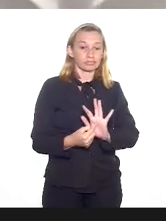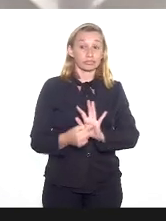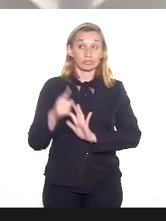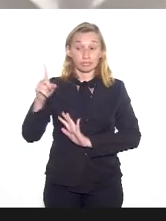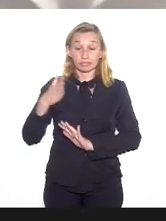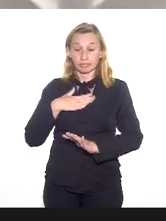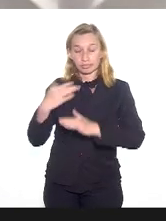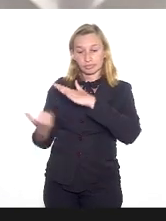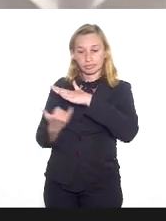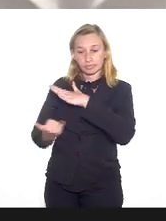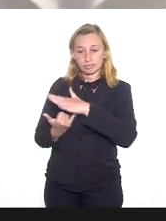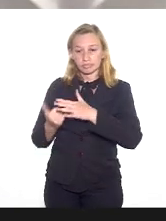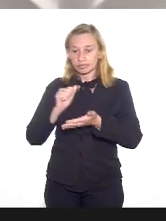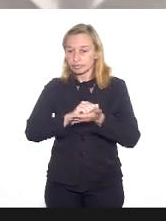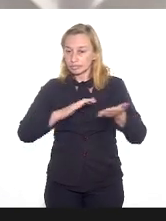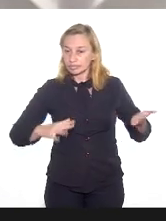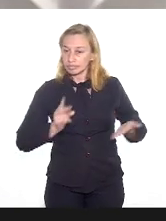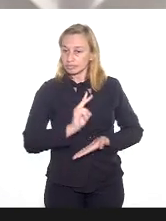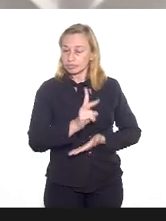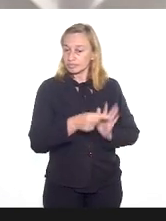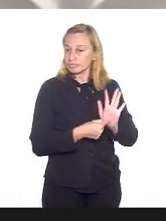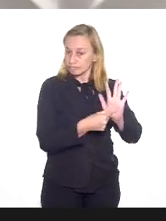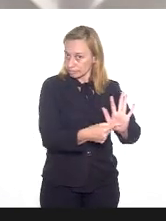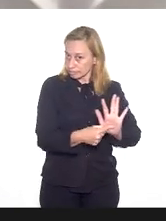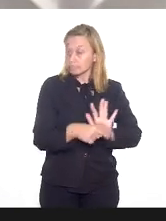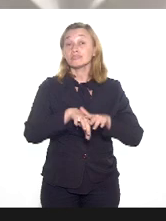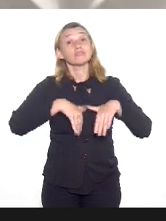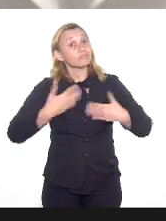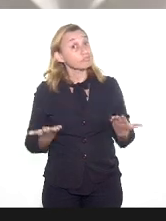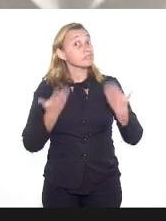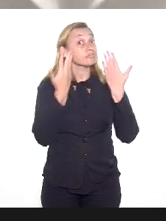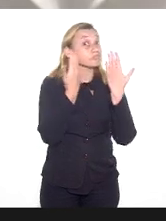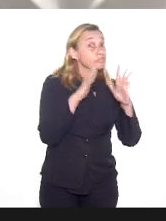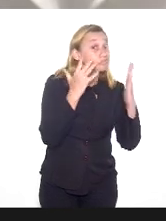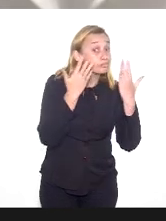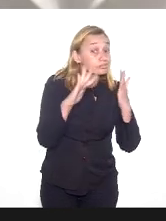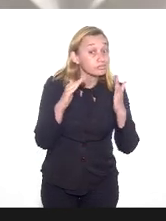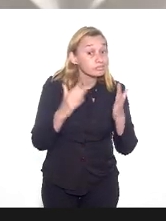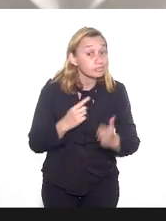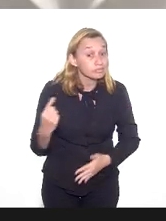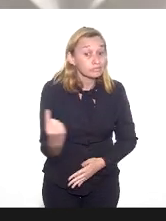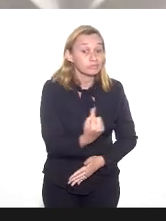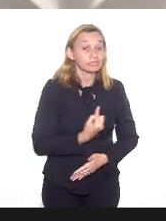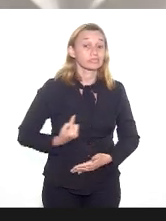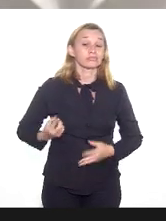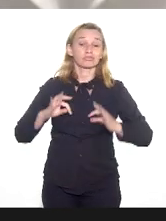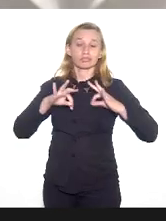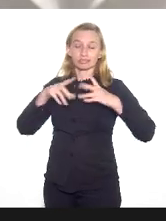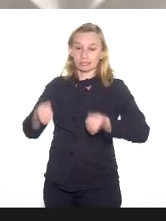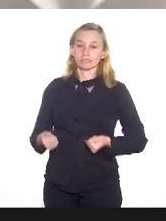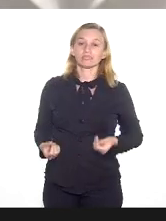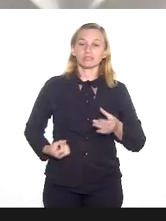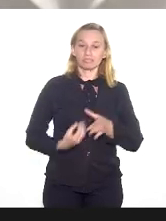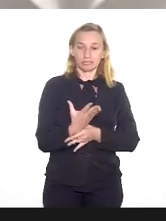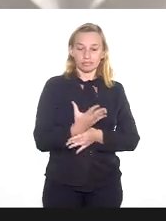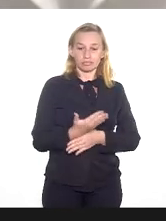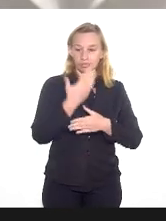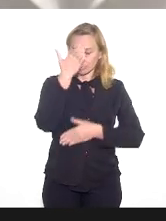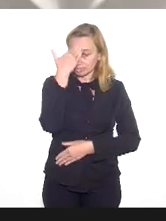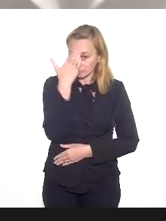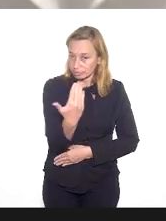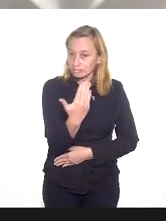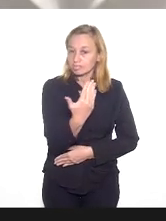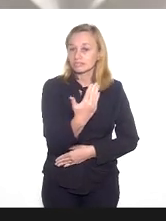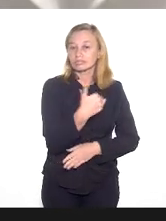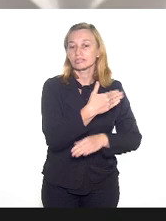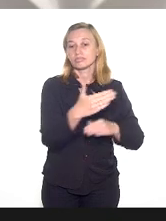instituição a antiguidade é sempre posto, né. Então, parabéns a todos nós por tudo aquilo que realizamos e muito obrigada